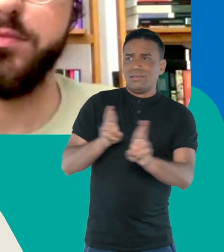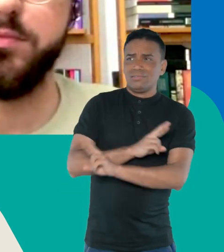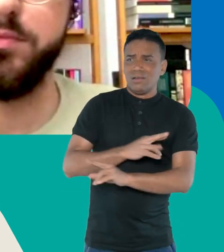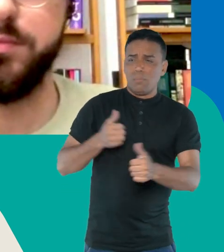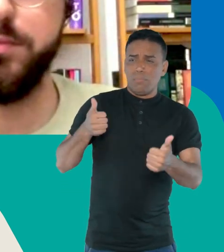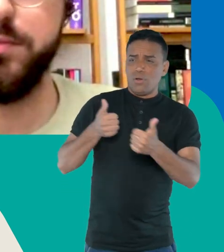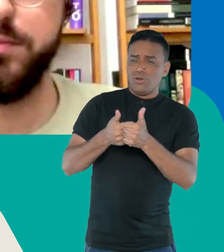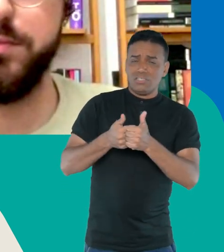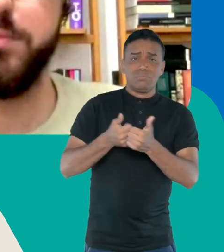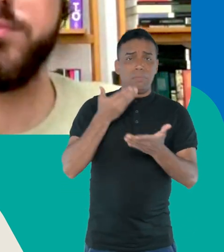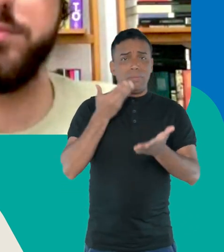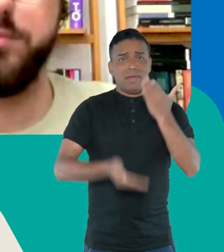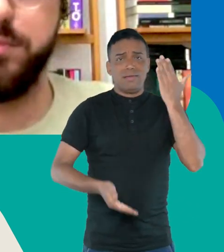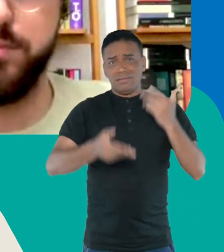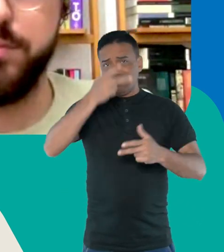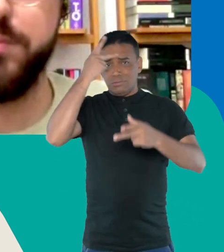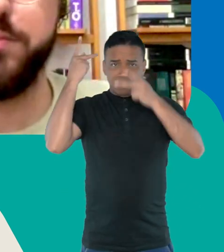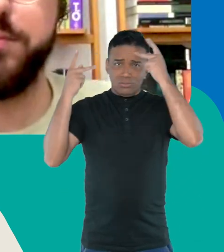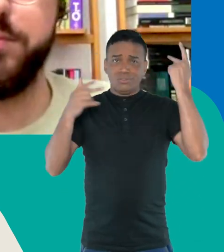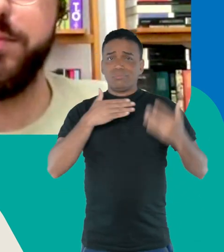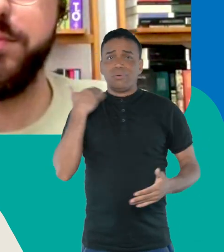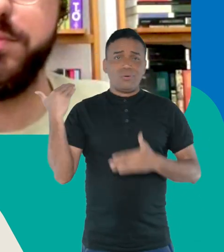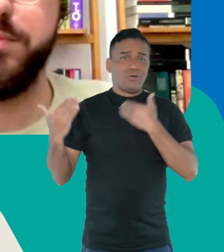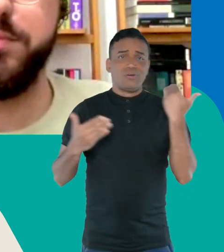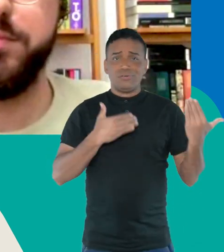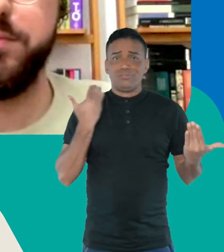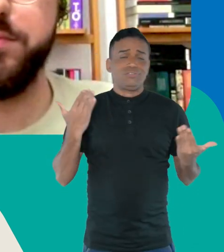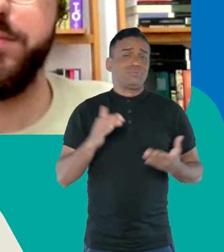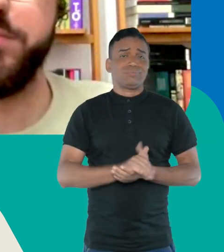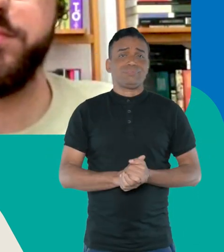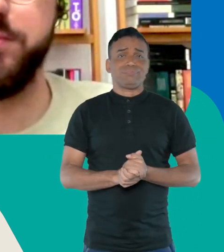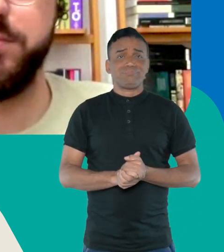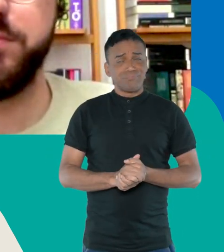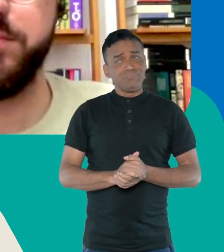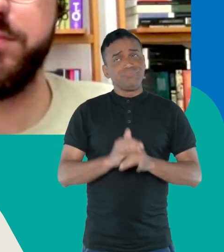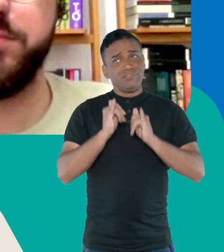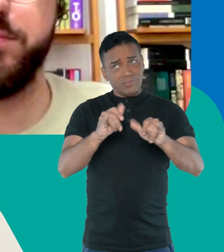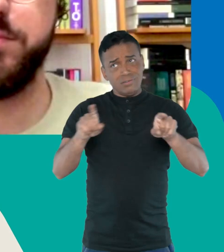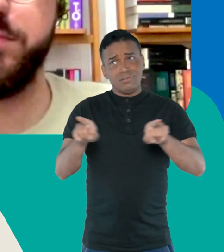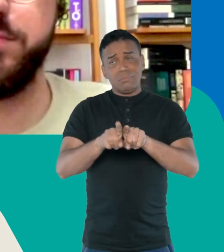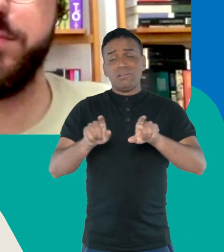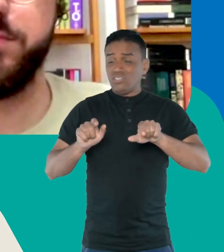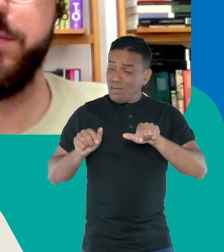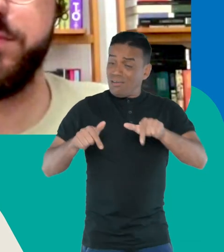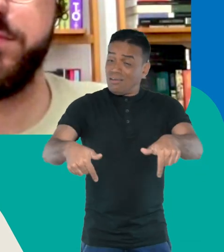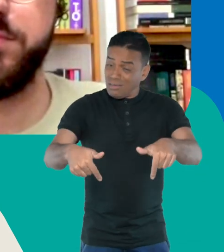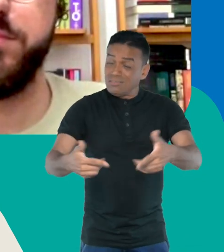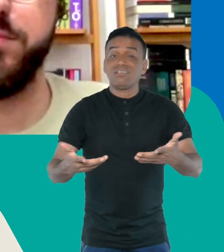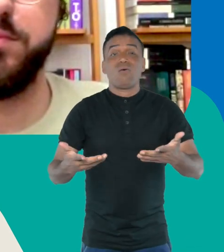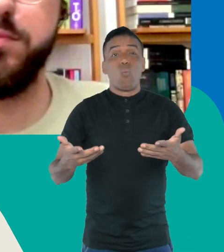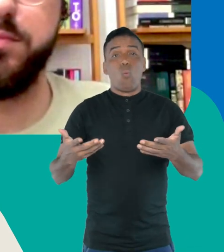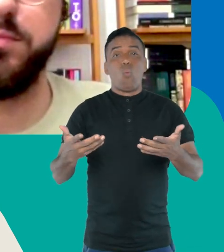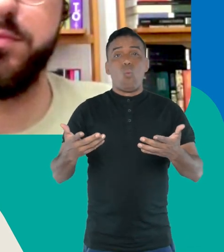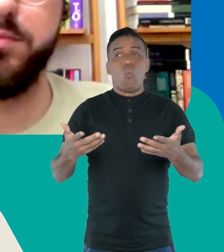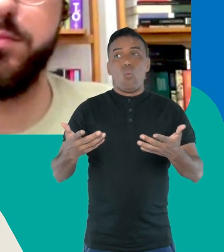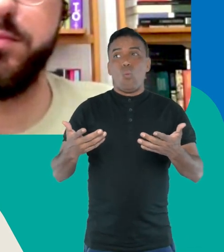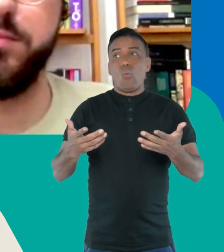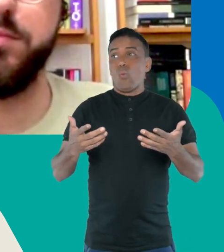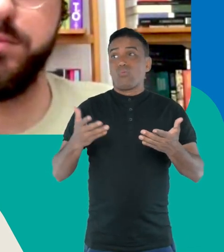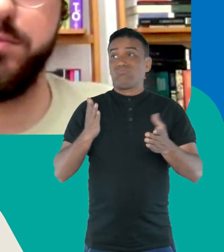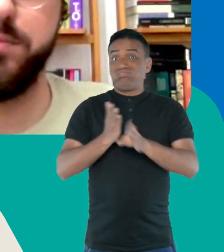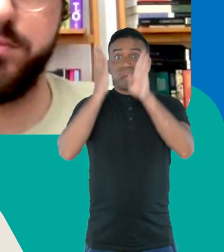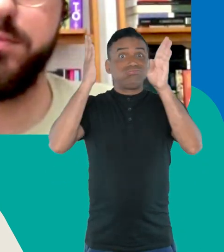muito significativas e a gente está dizendo de reações também muito